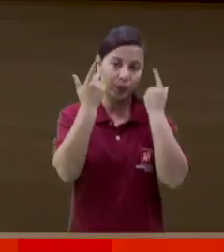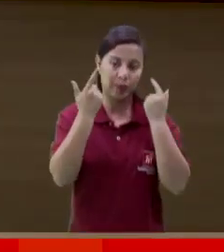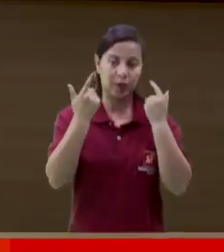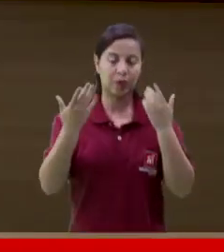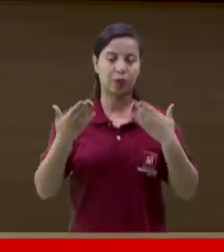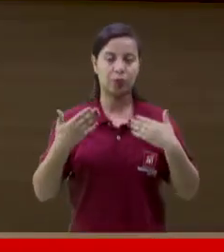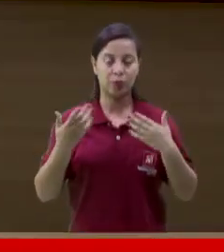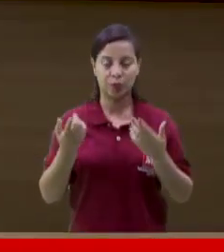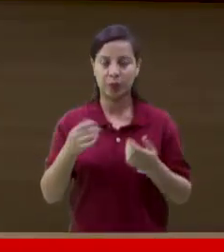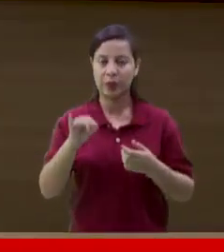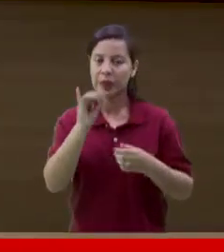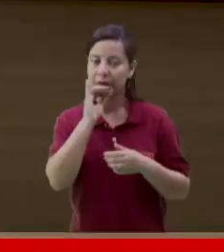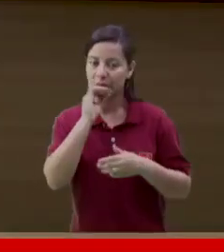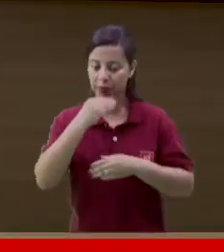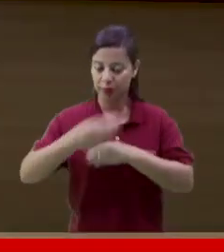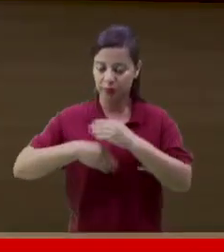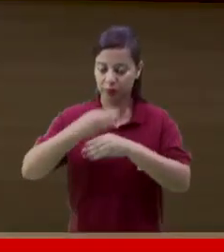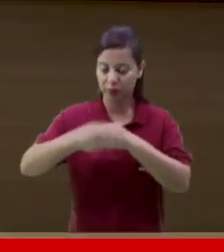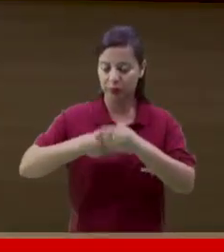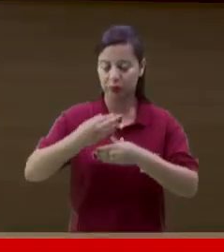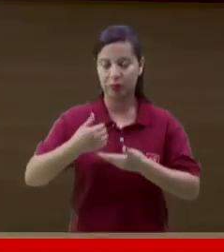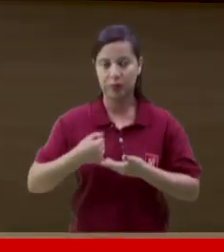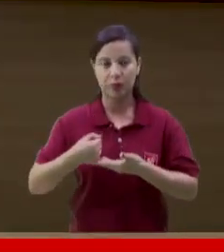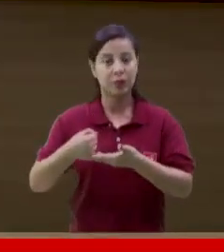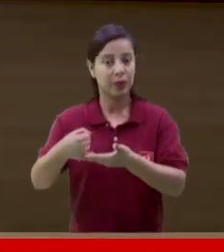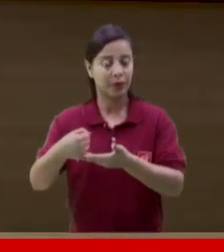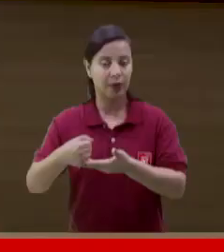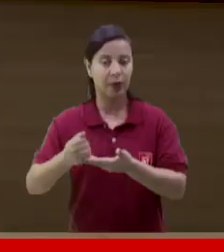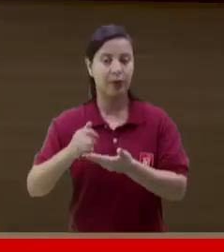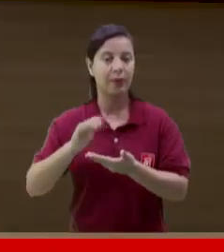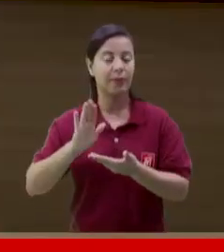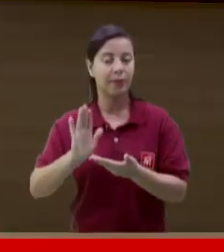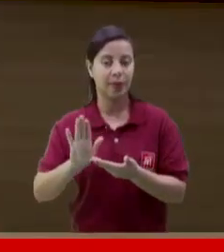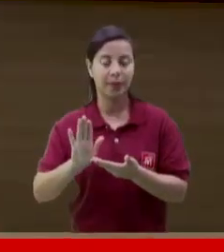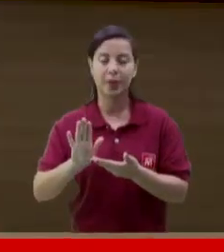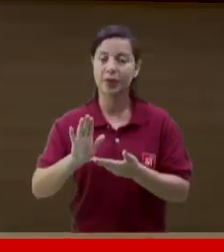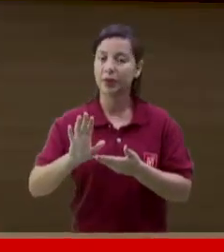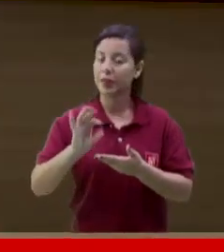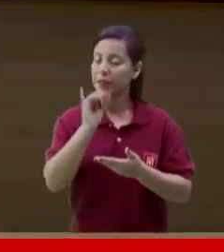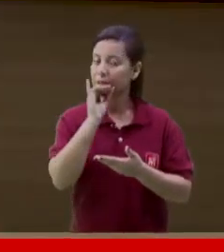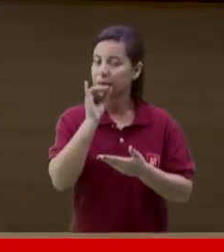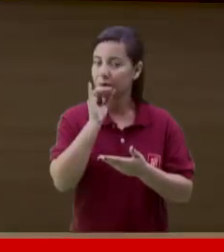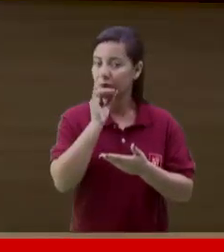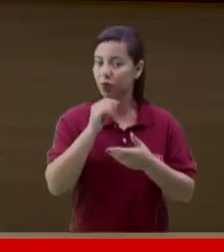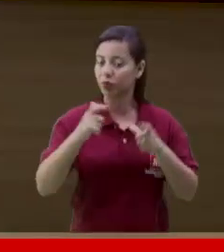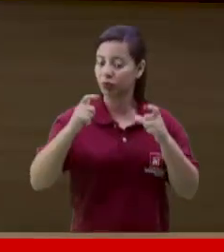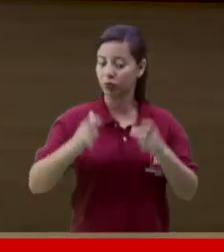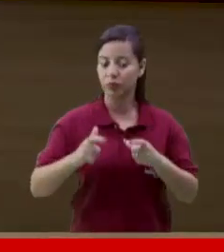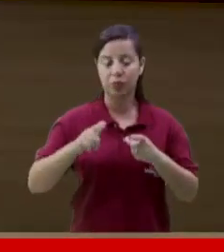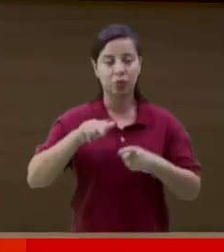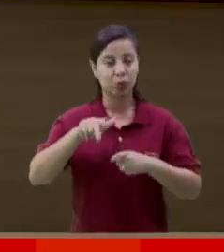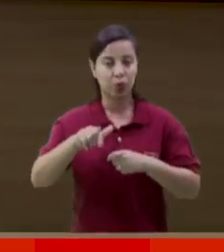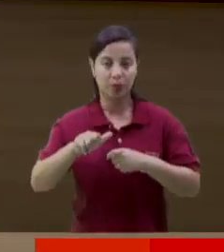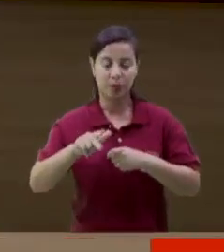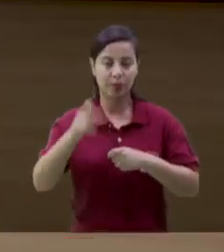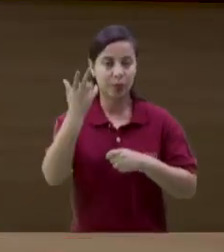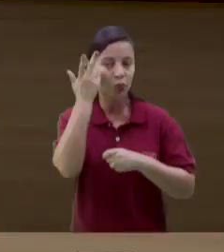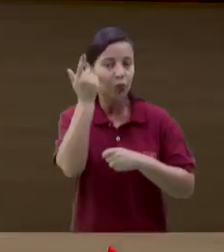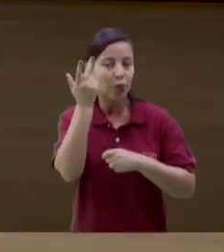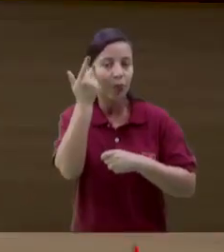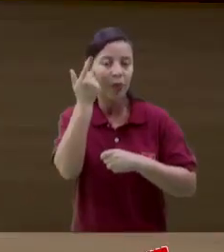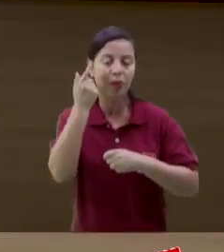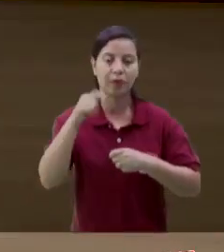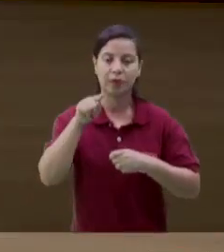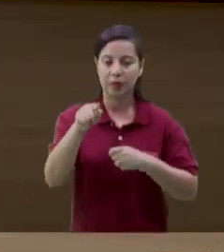aí, tentando imobilizar ele, mas imobilizar na mesma posição em que essa fratura ocorreu.